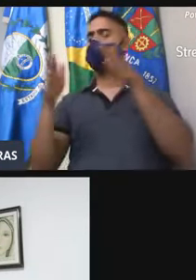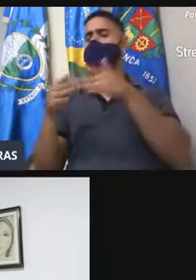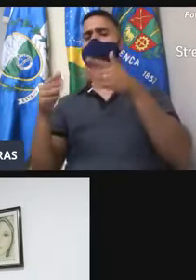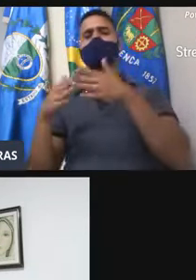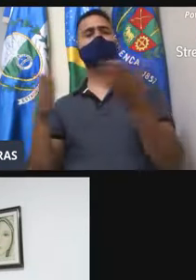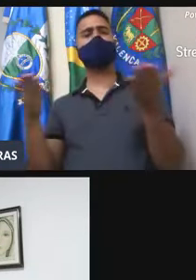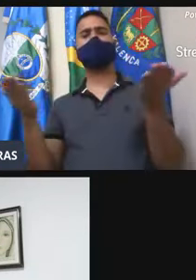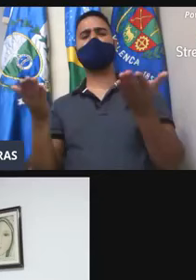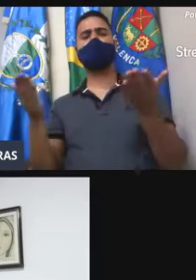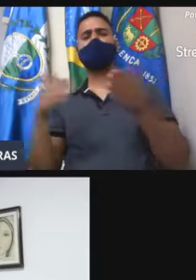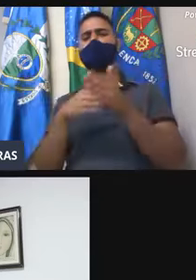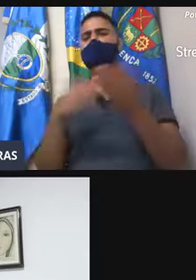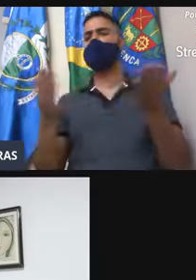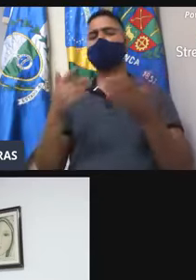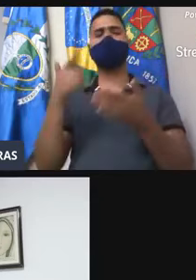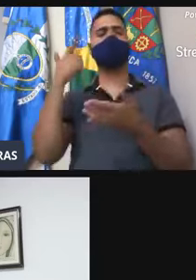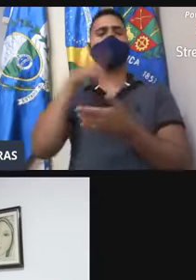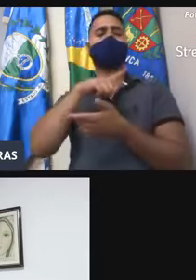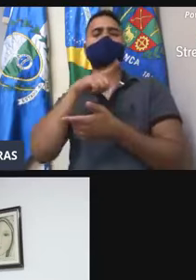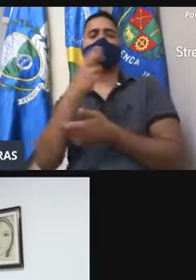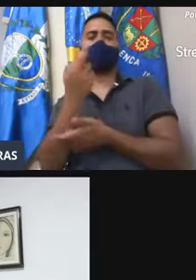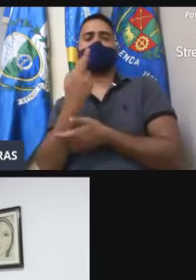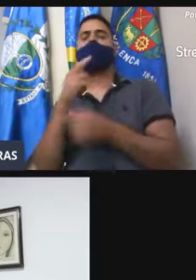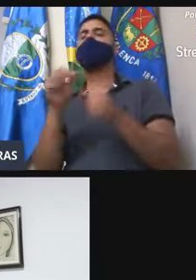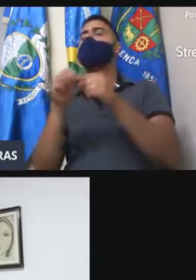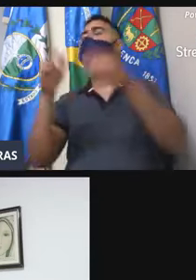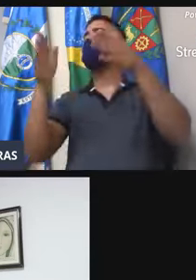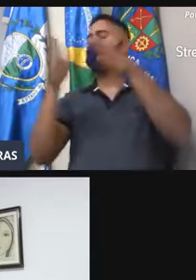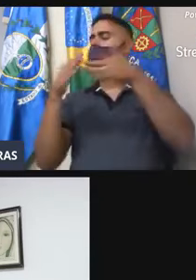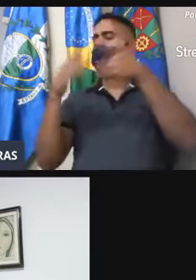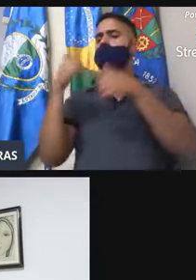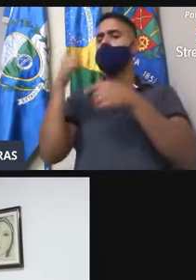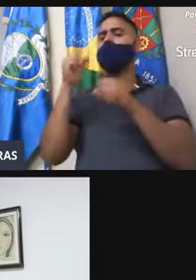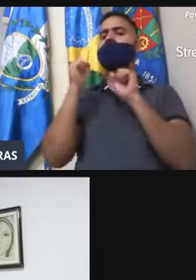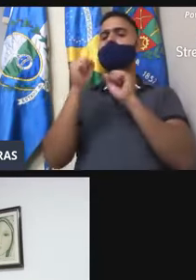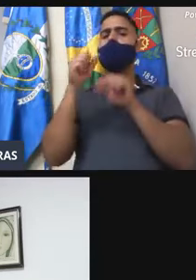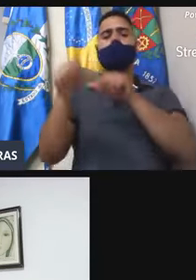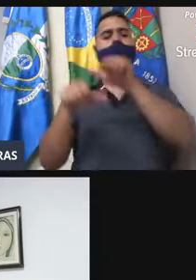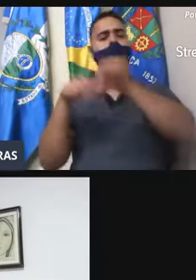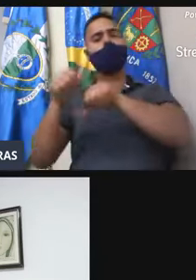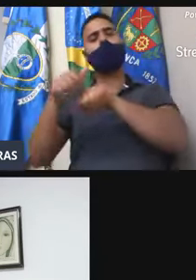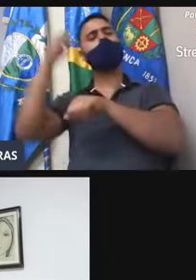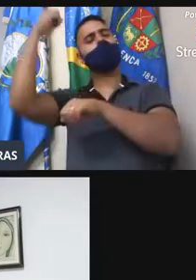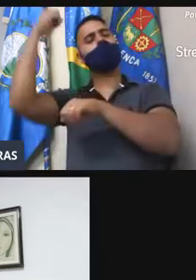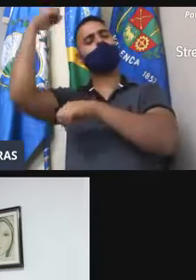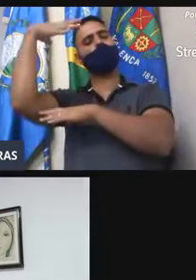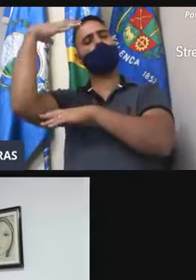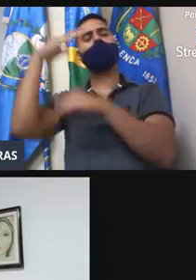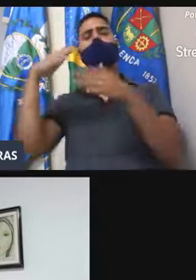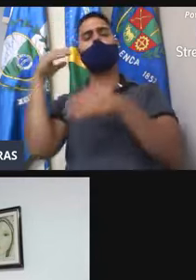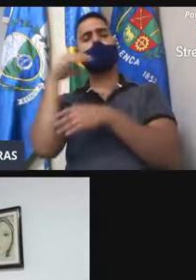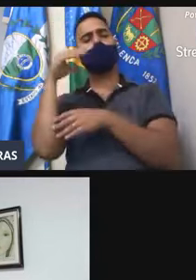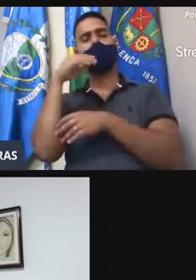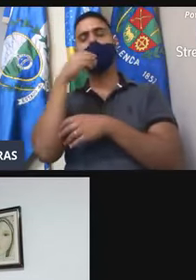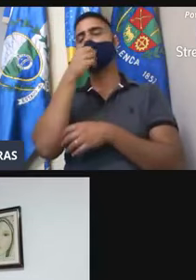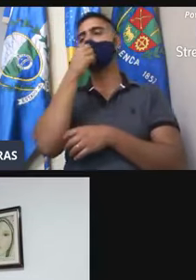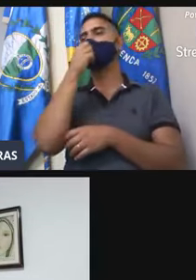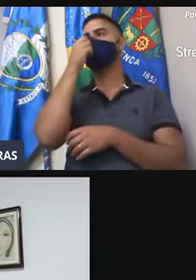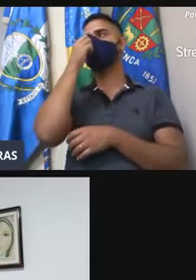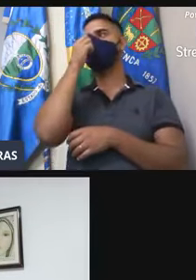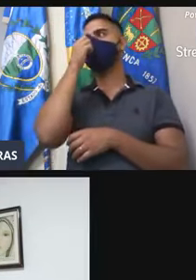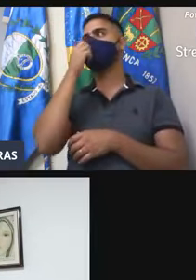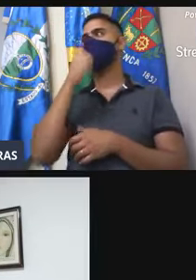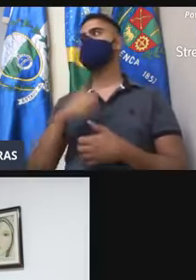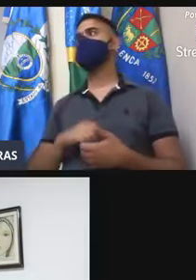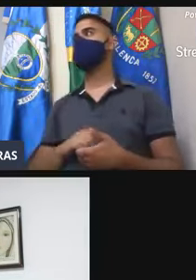até o momento não foram executados. Reiteramos pedidos solicitando que as providências necessárias sejam tomadas com a máxima urgência. Sala das sessões, 28